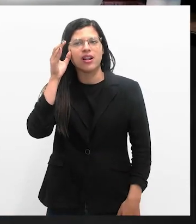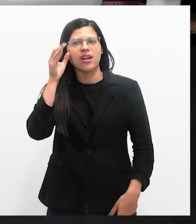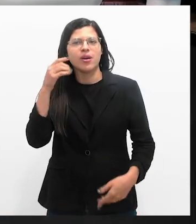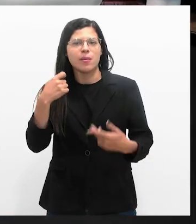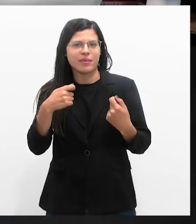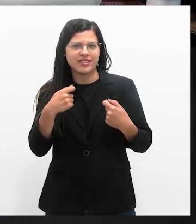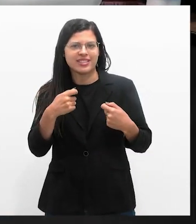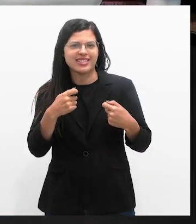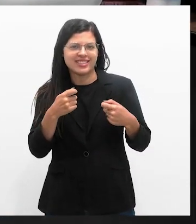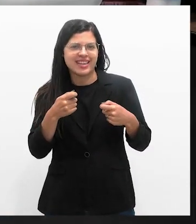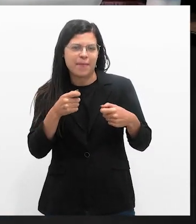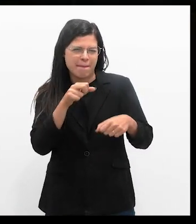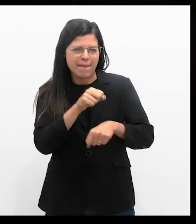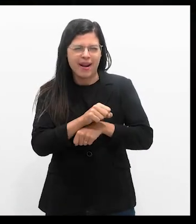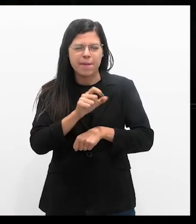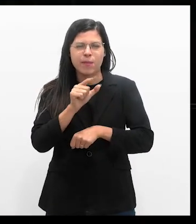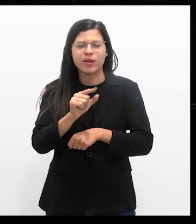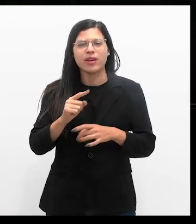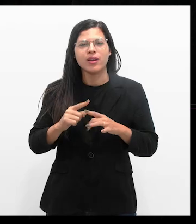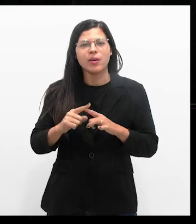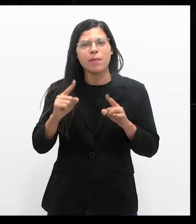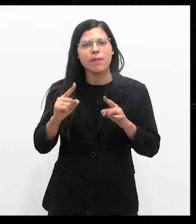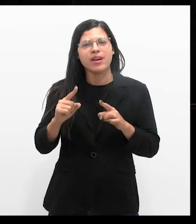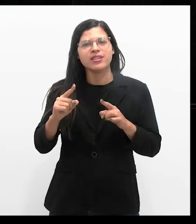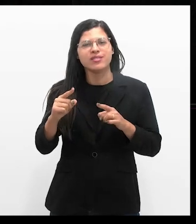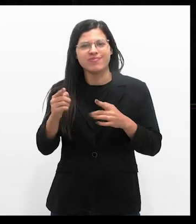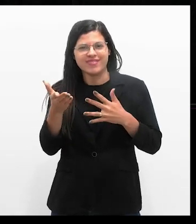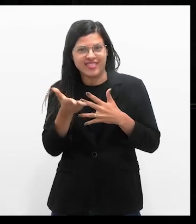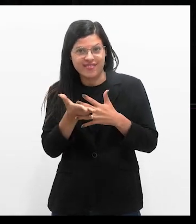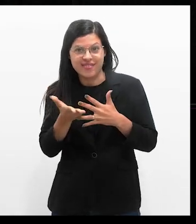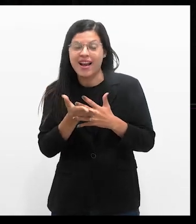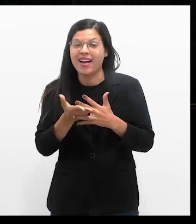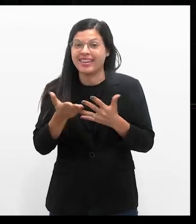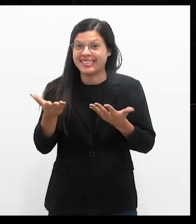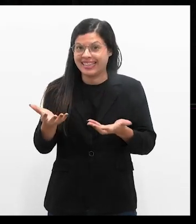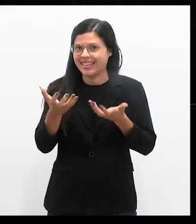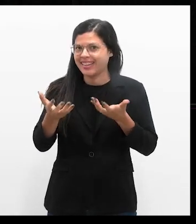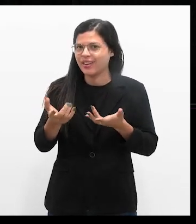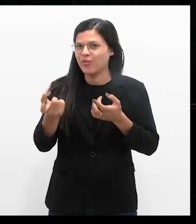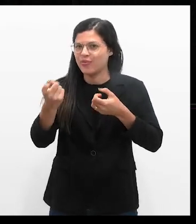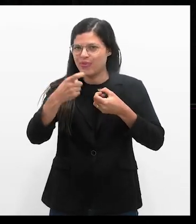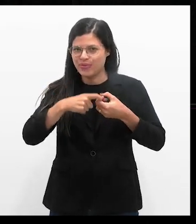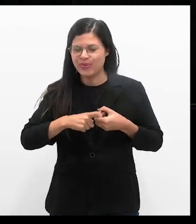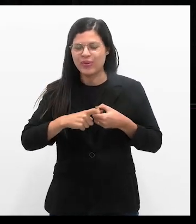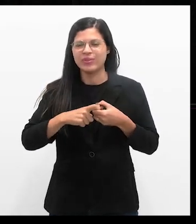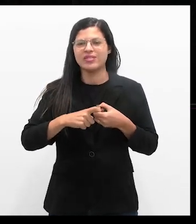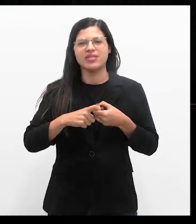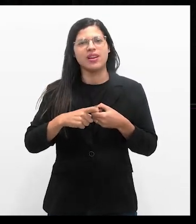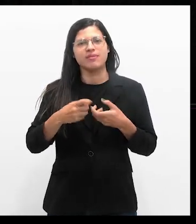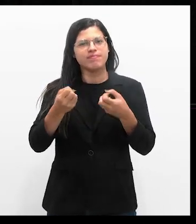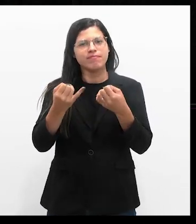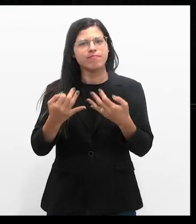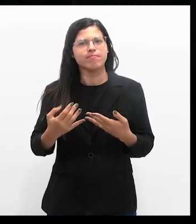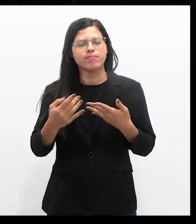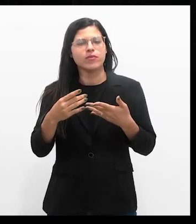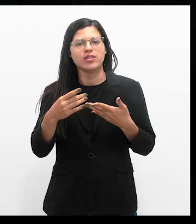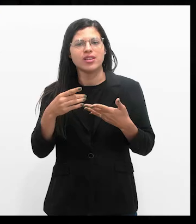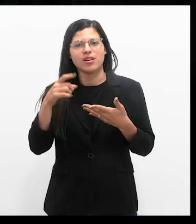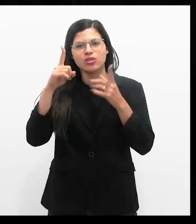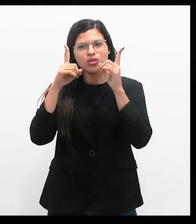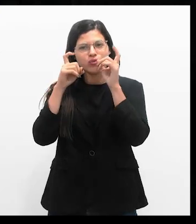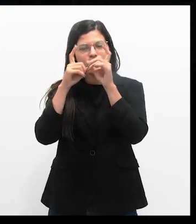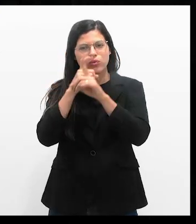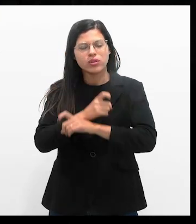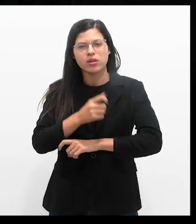mas fui para esse breve intervalo, ansiosa para voltar. Conta para a gente essa dificuldade ainda das mulheres